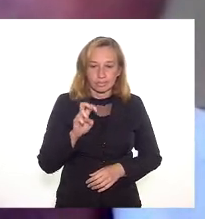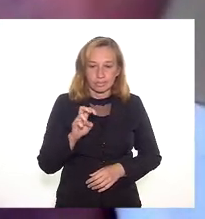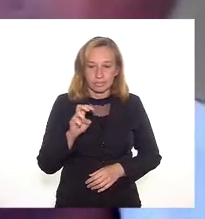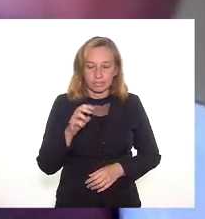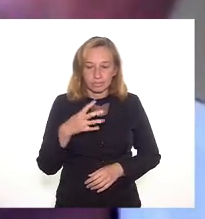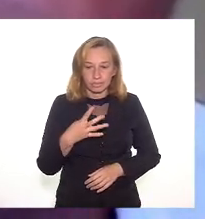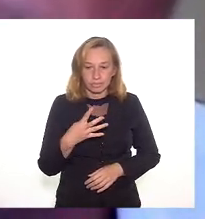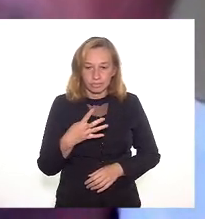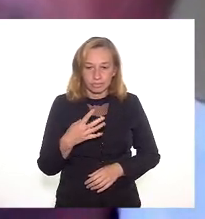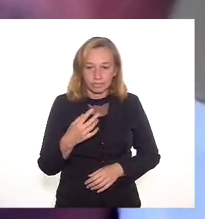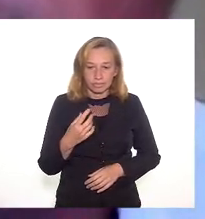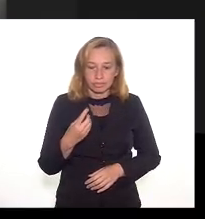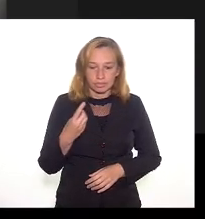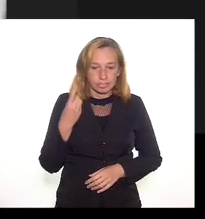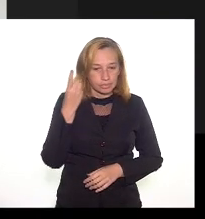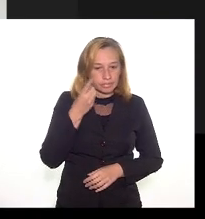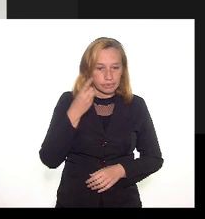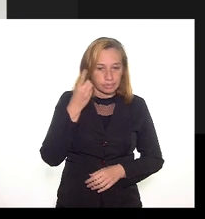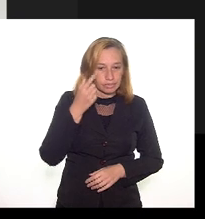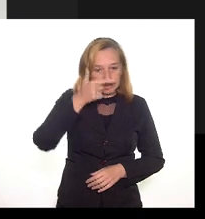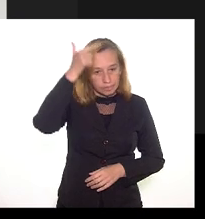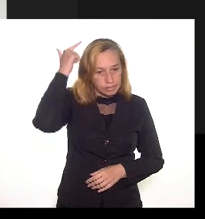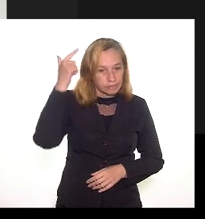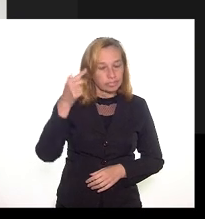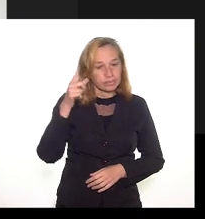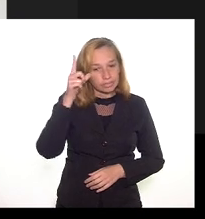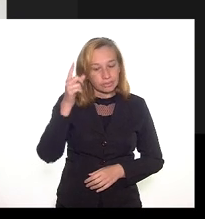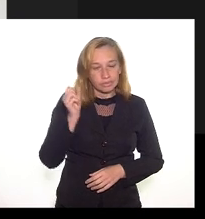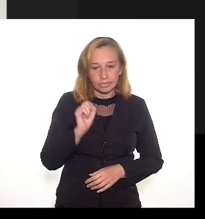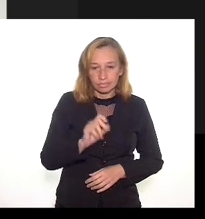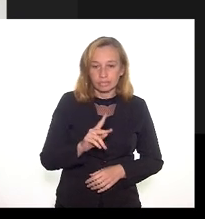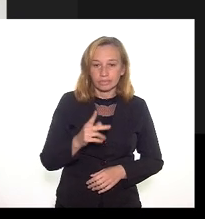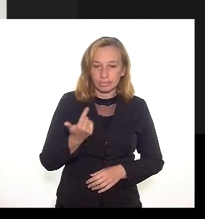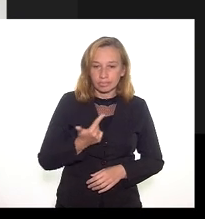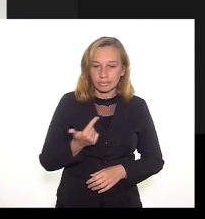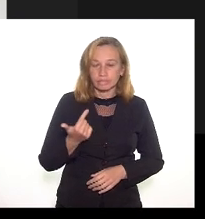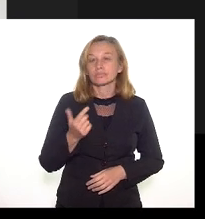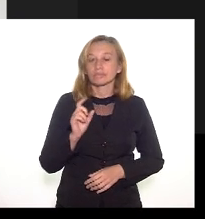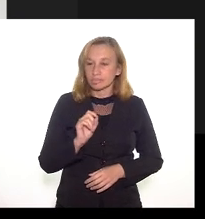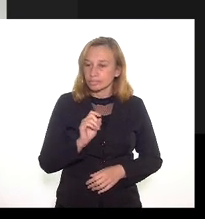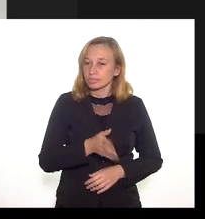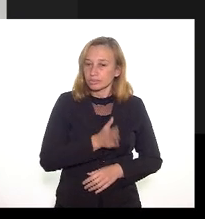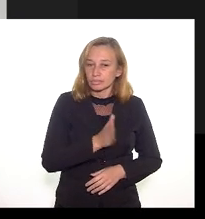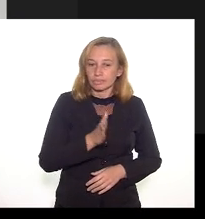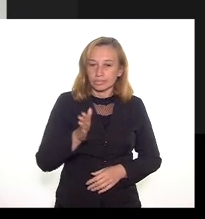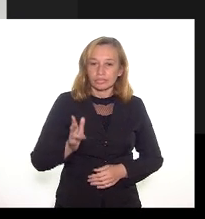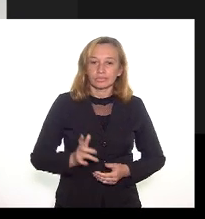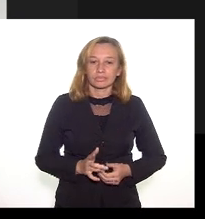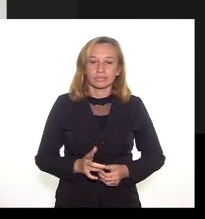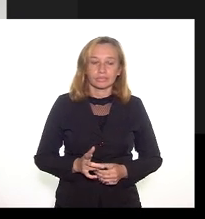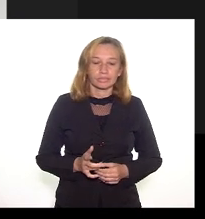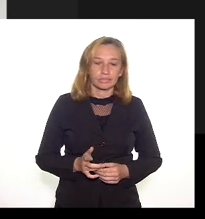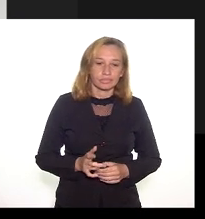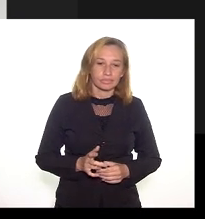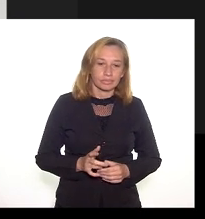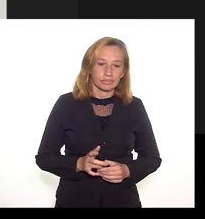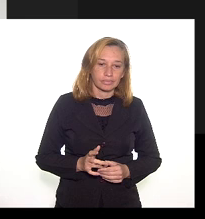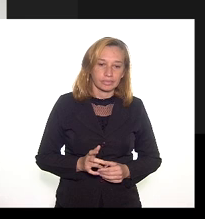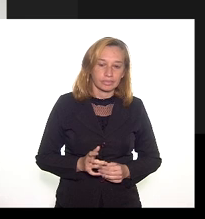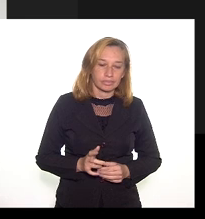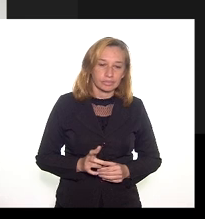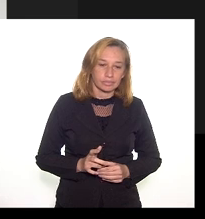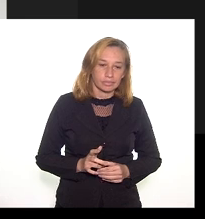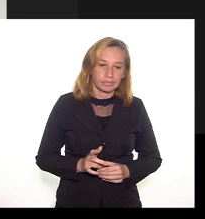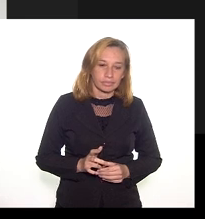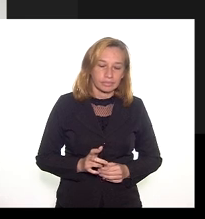Lucinha se eles concederem? Ok. Já me concedeu. Já me concedeu e já fizeram o dedinho para quem quiser. Então,